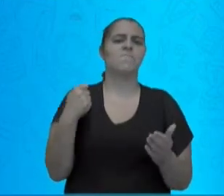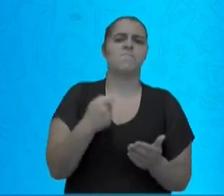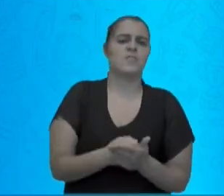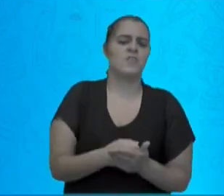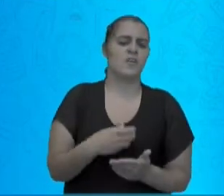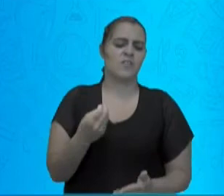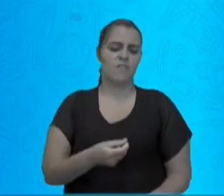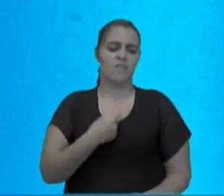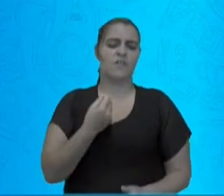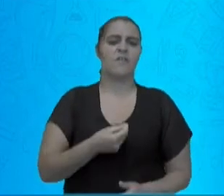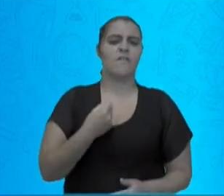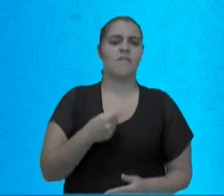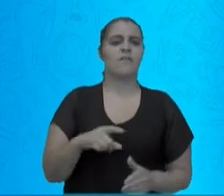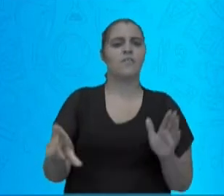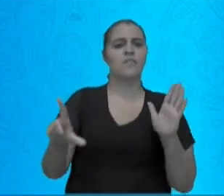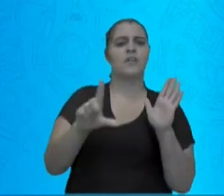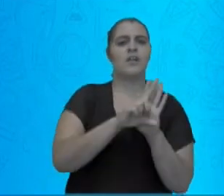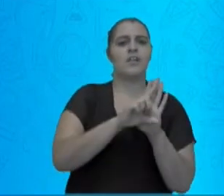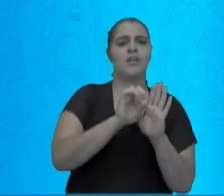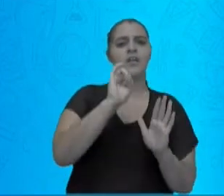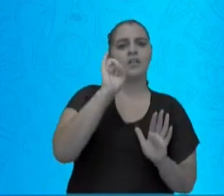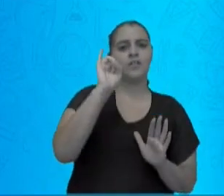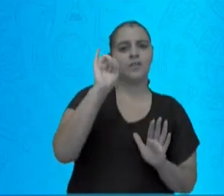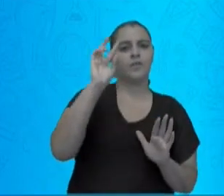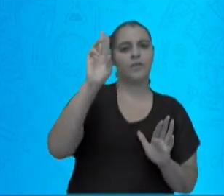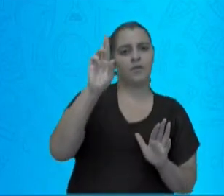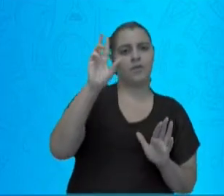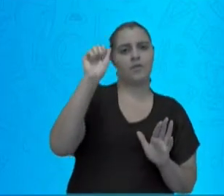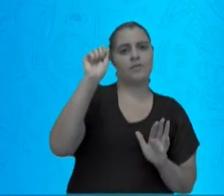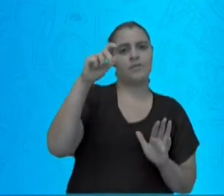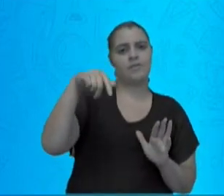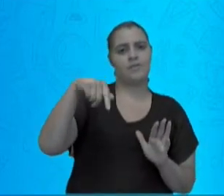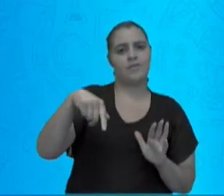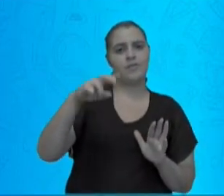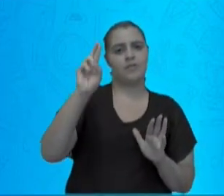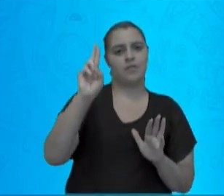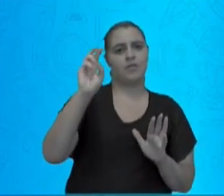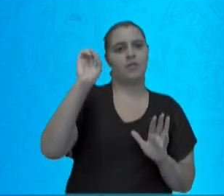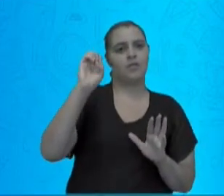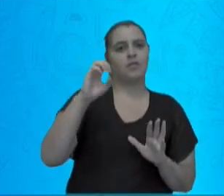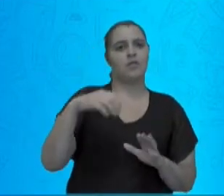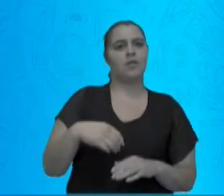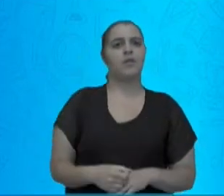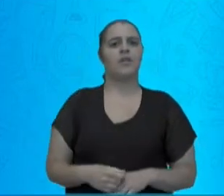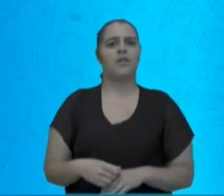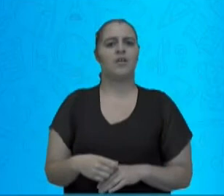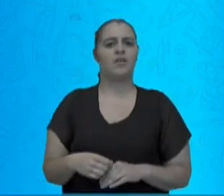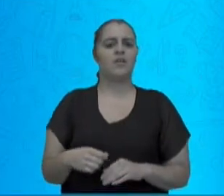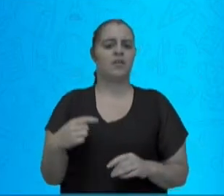viver sob a lei do Iraque, porque eles estão ali. E,